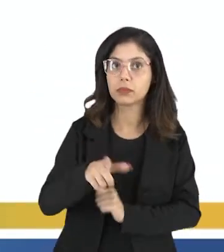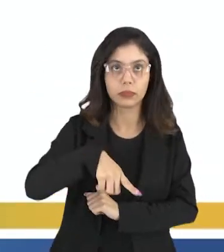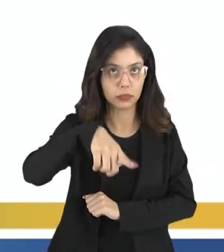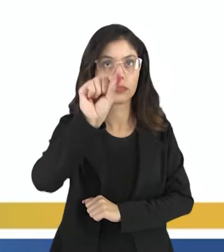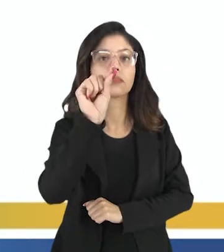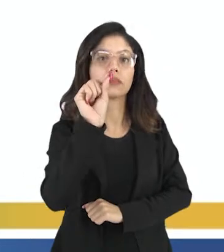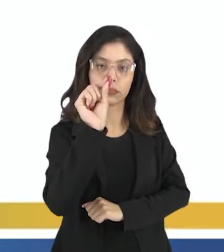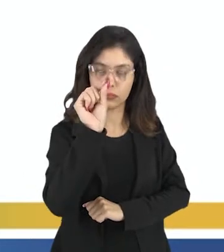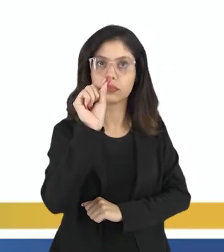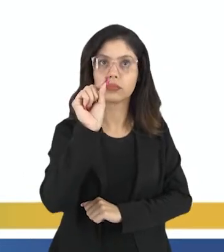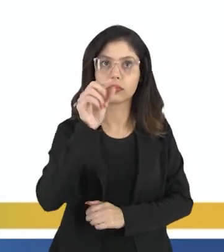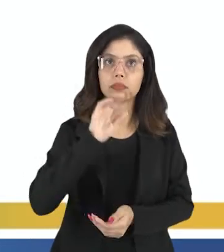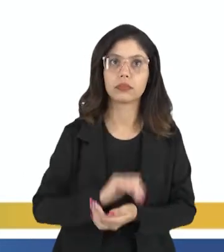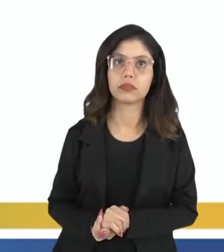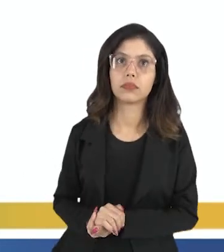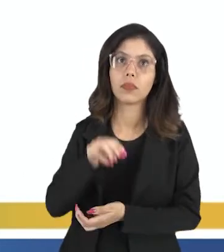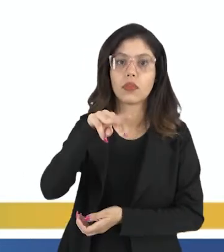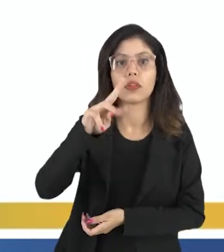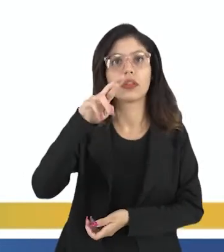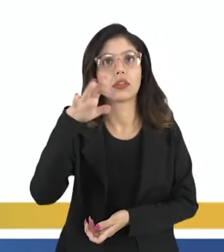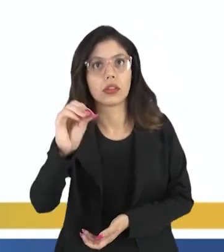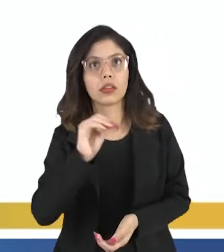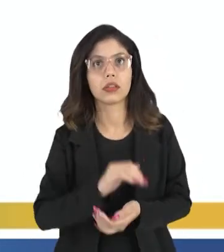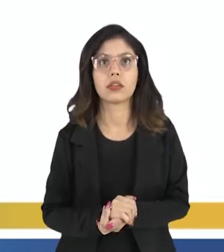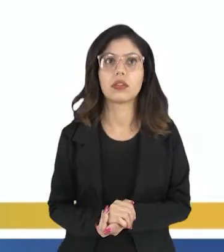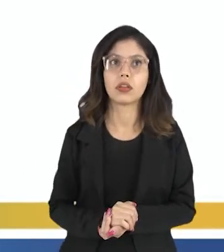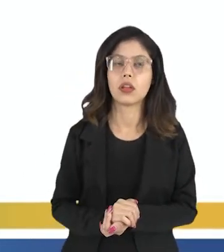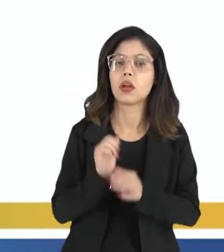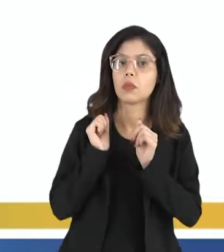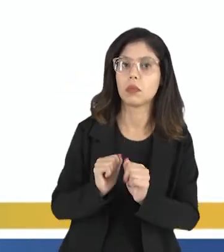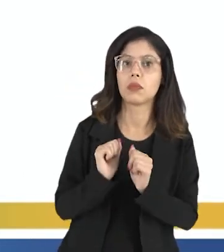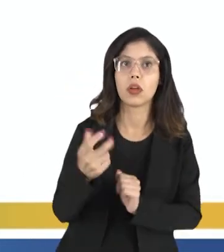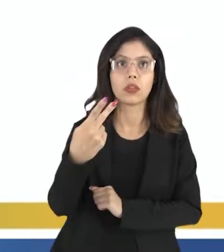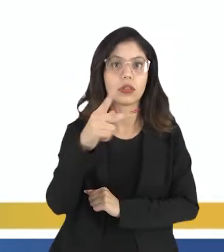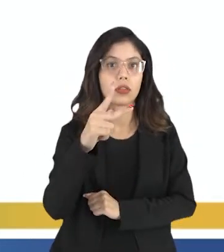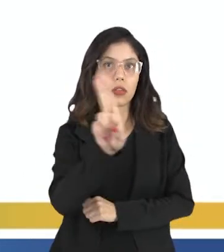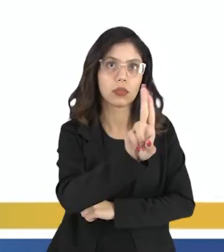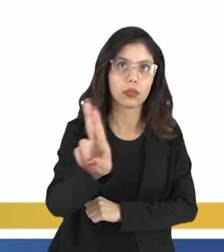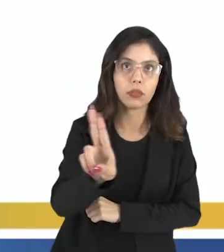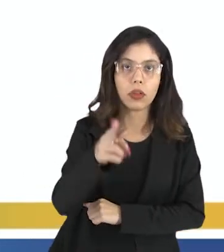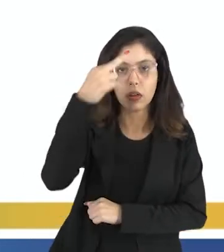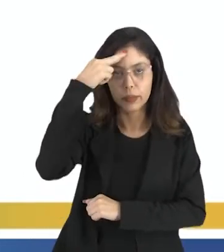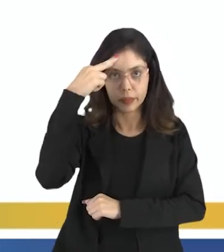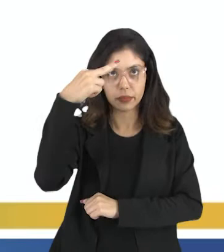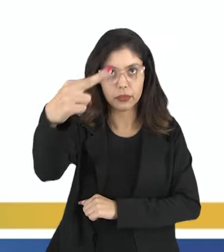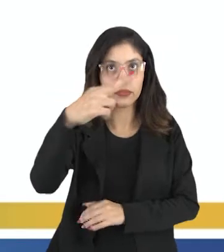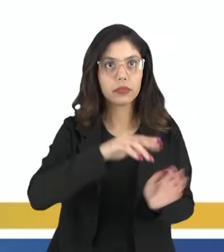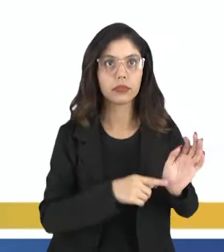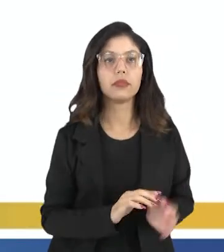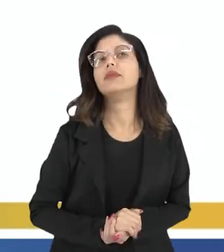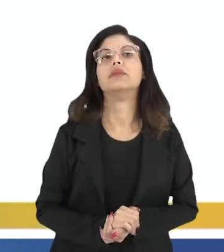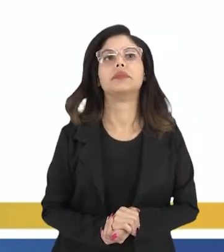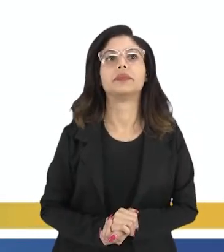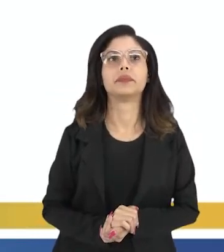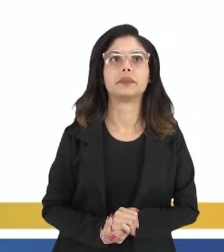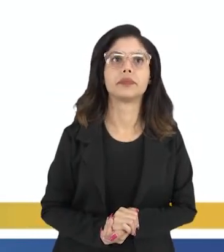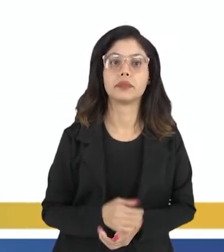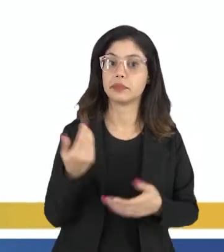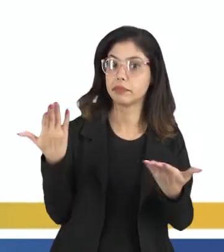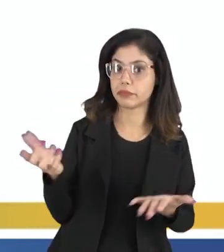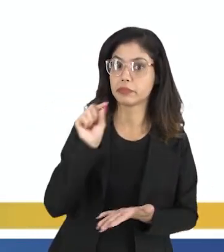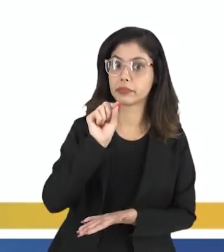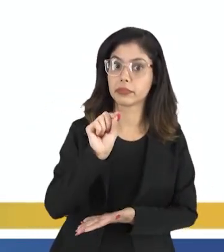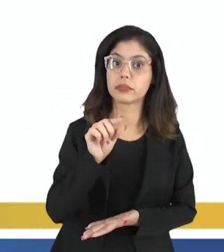representantes, por si designados, com mandato para atuar em seu nome e por sua autoridade, isto